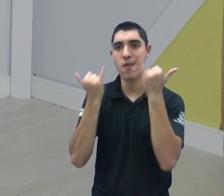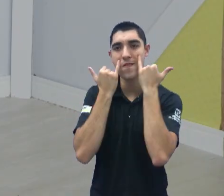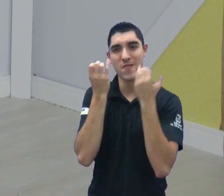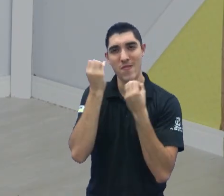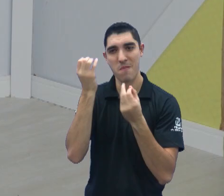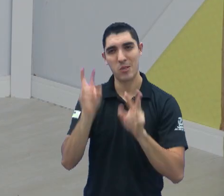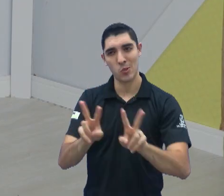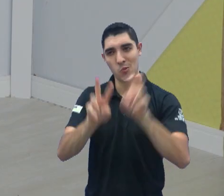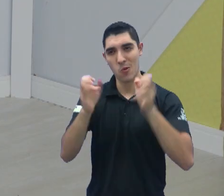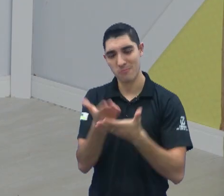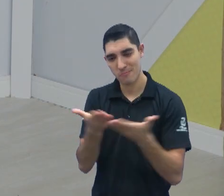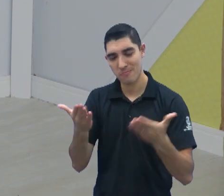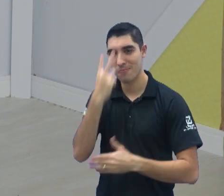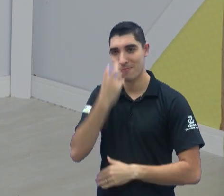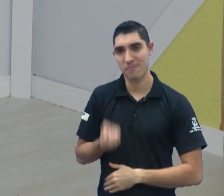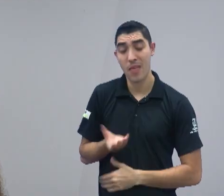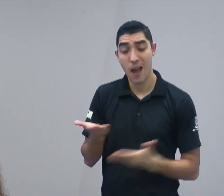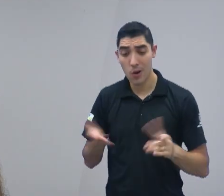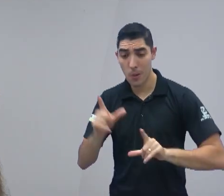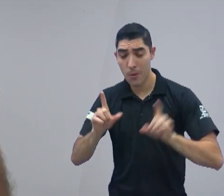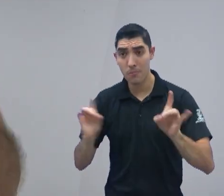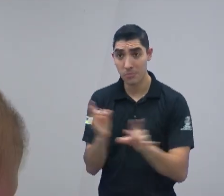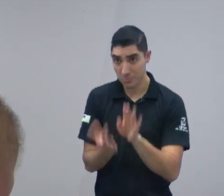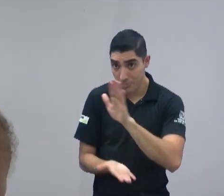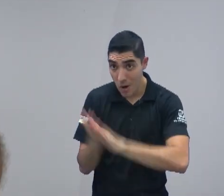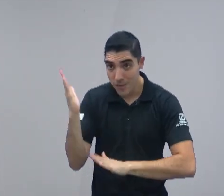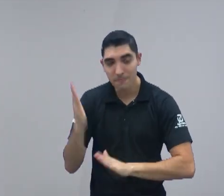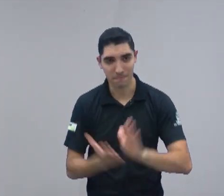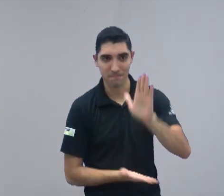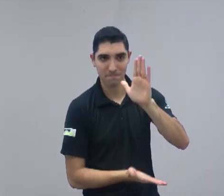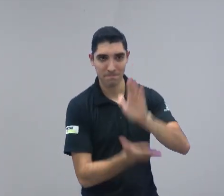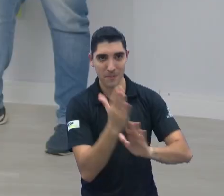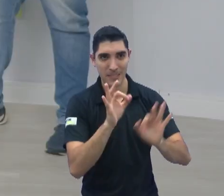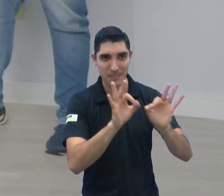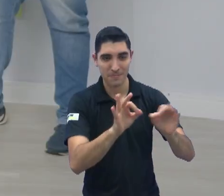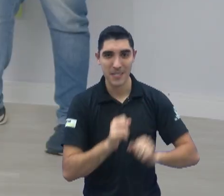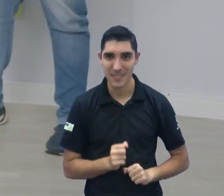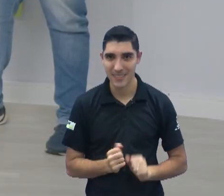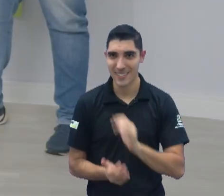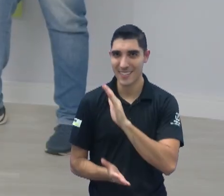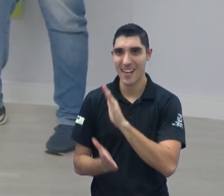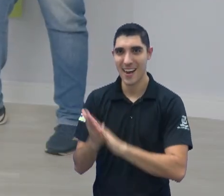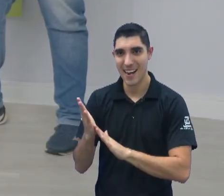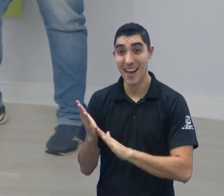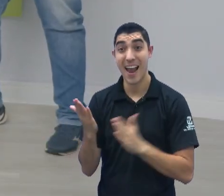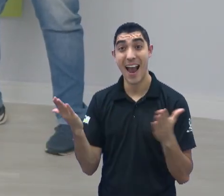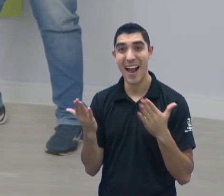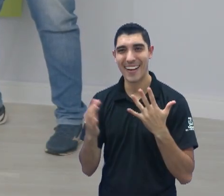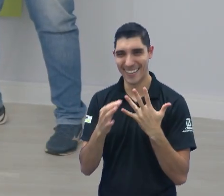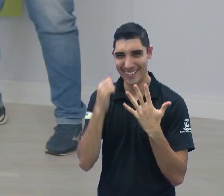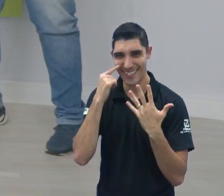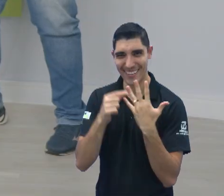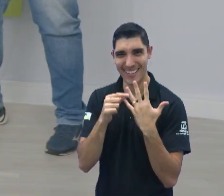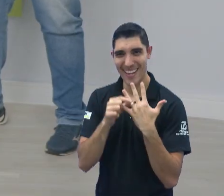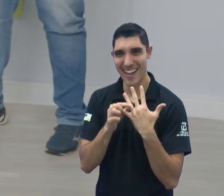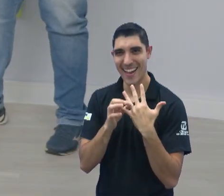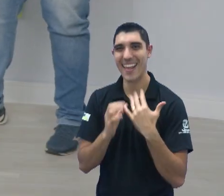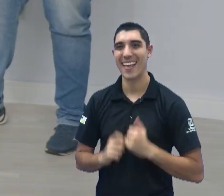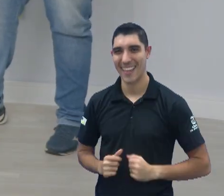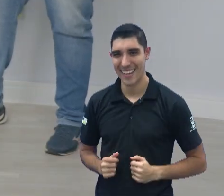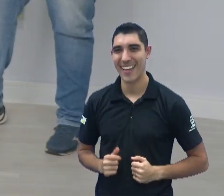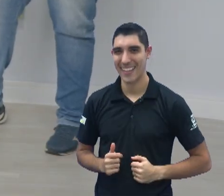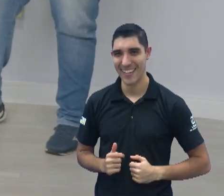Hora do Esporte, que vai chegando ao seu final. Vambora, Paulito! Partiu, Vieira! Partiu, agora meteu o bambolê no dedo, hein? Que